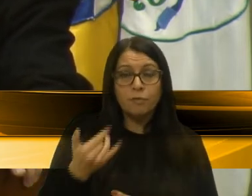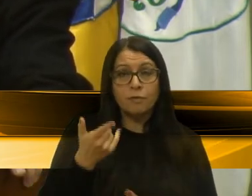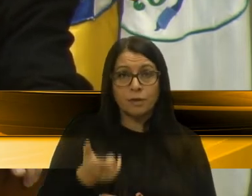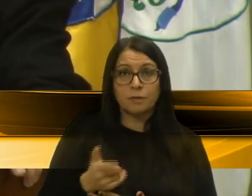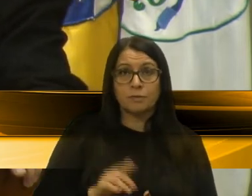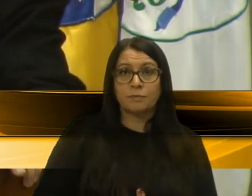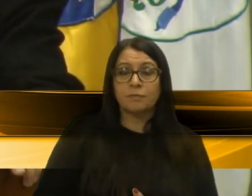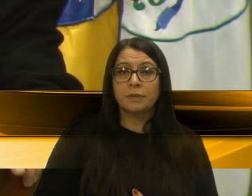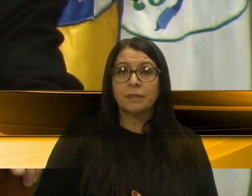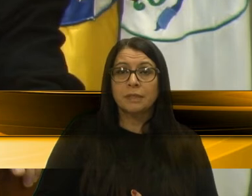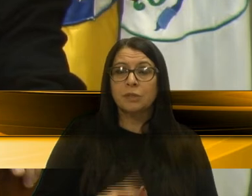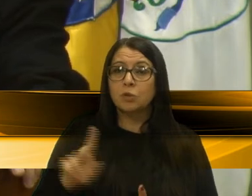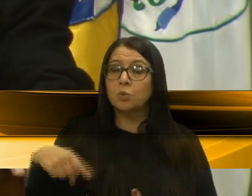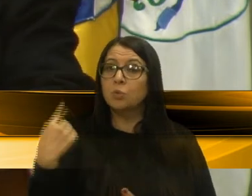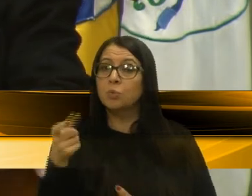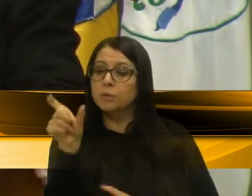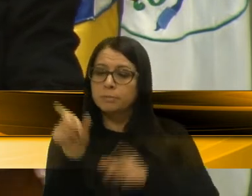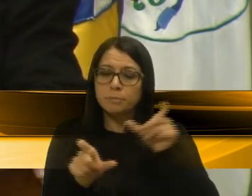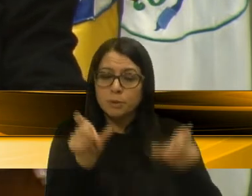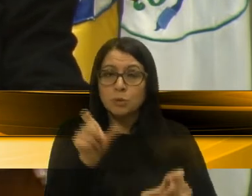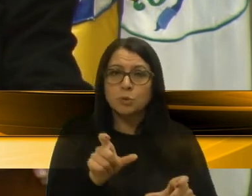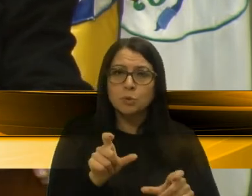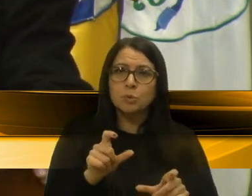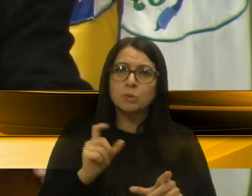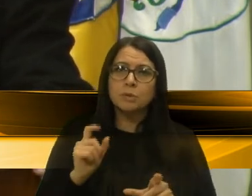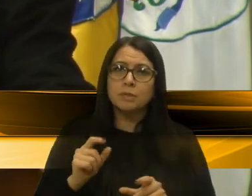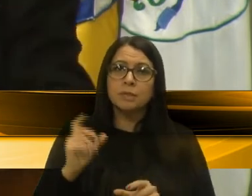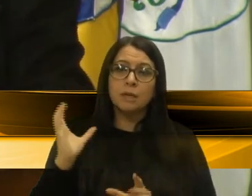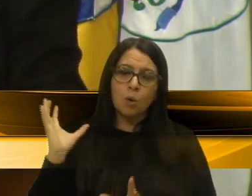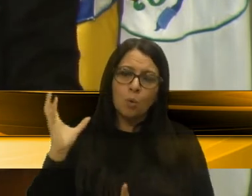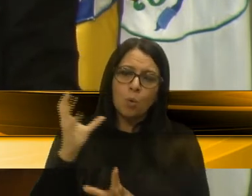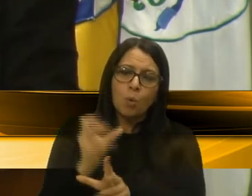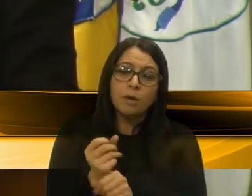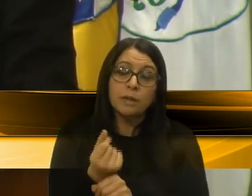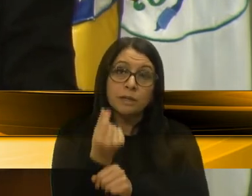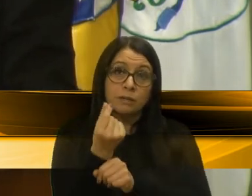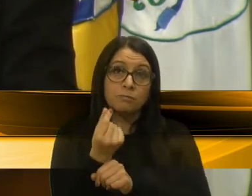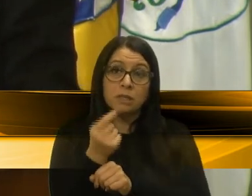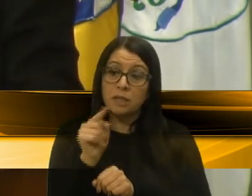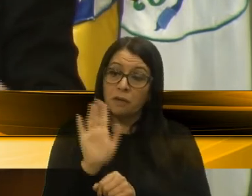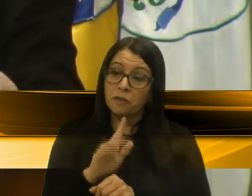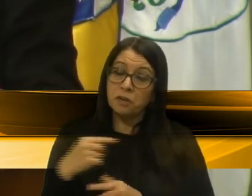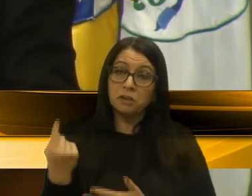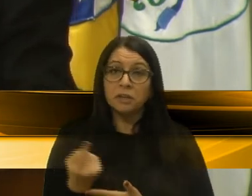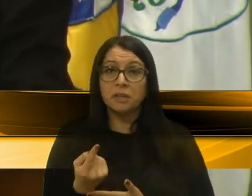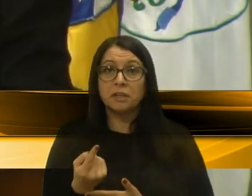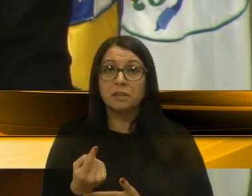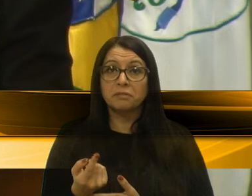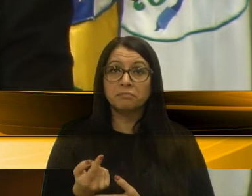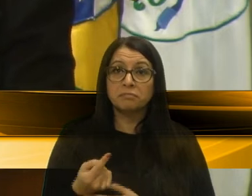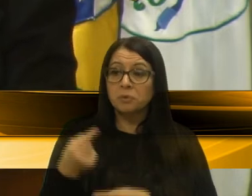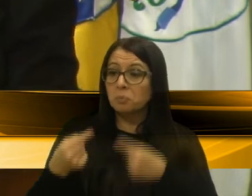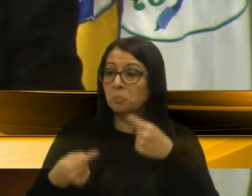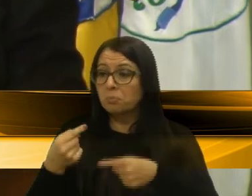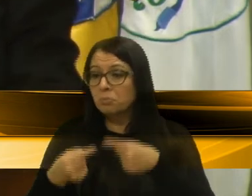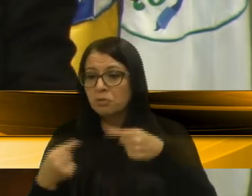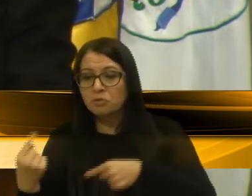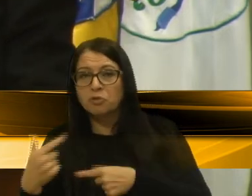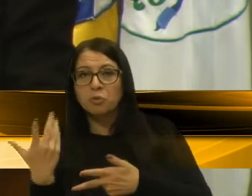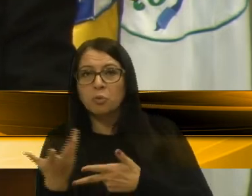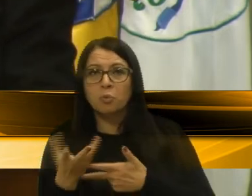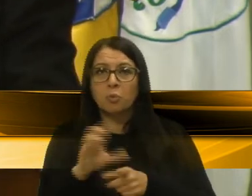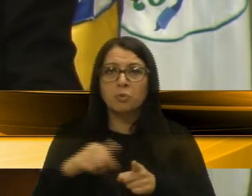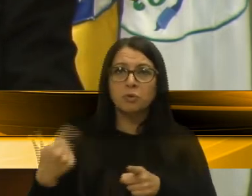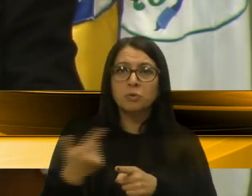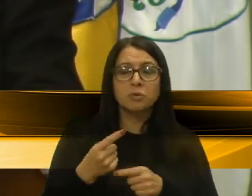Se aproveitam das outras pessoas, acumulam riquezas e a gente fica aqui brigando contra o vento, né? Contra os moinhos